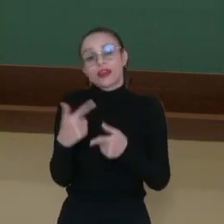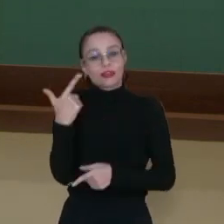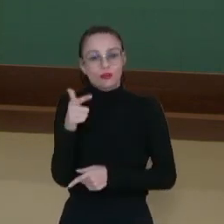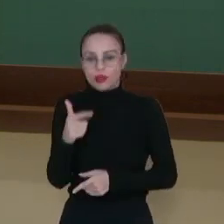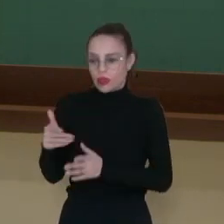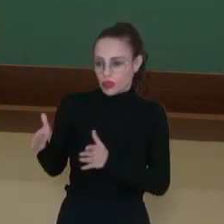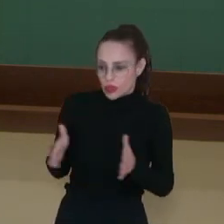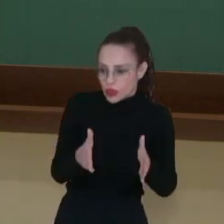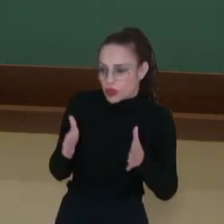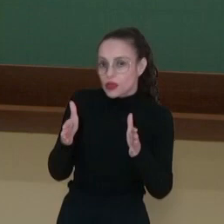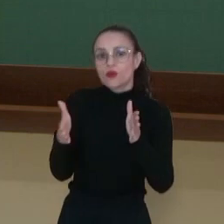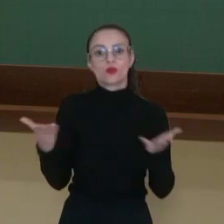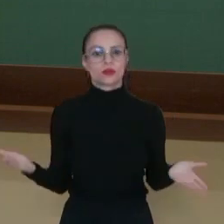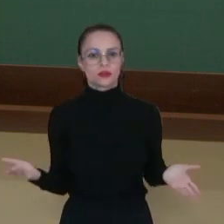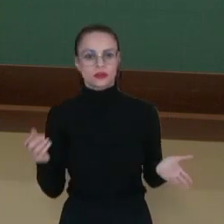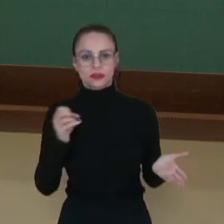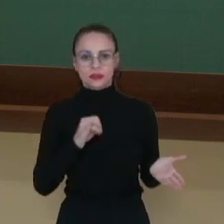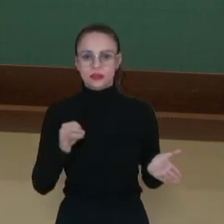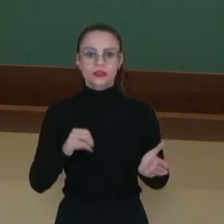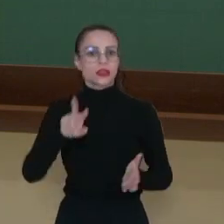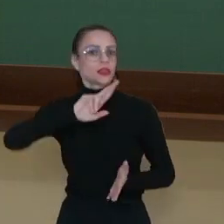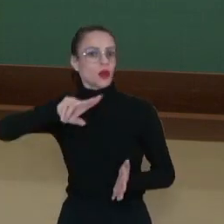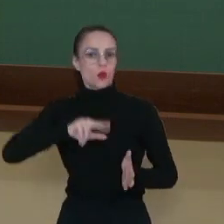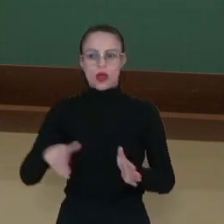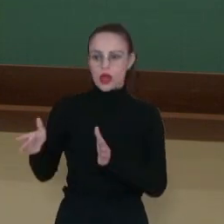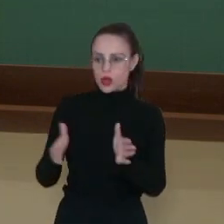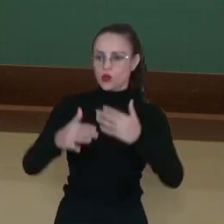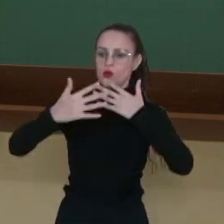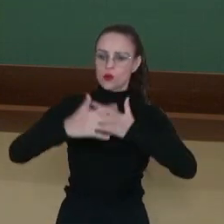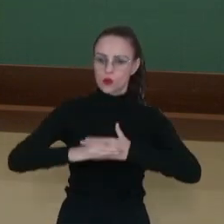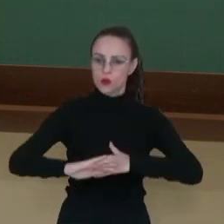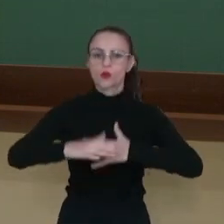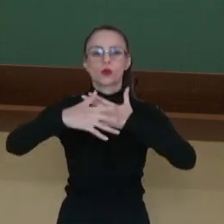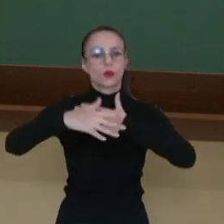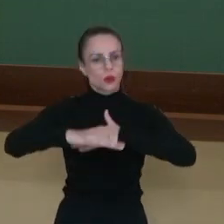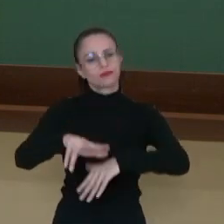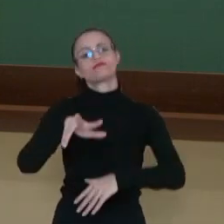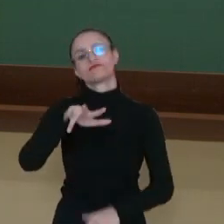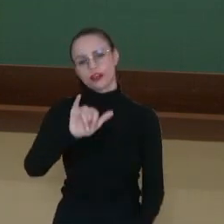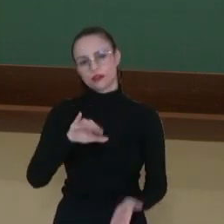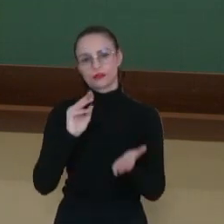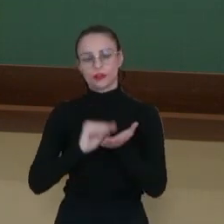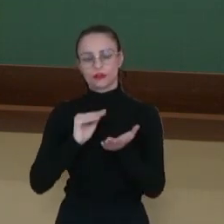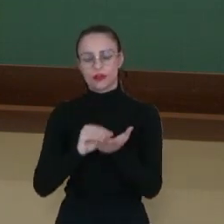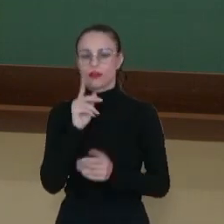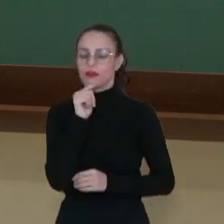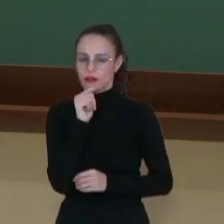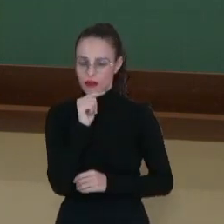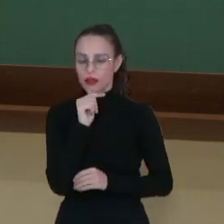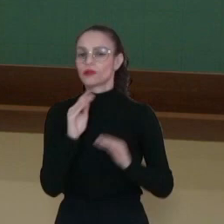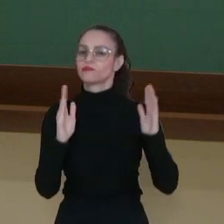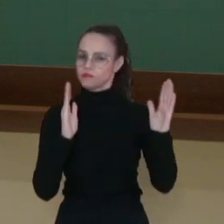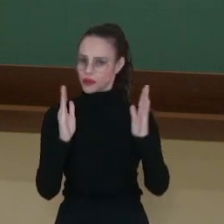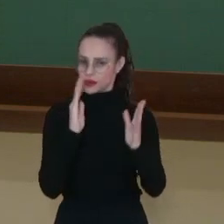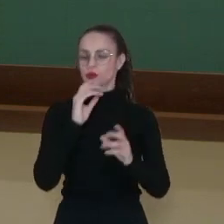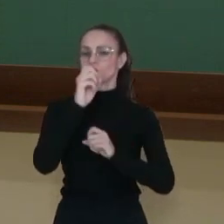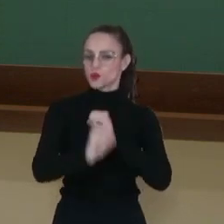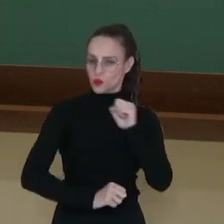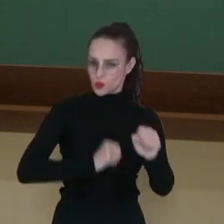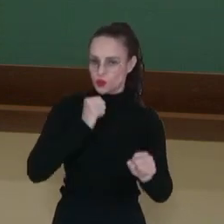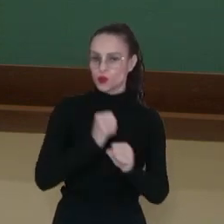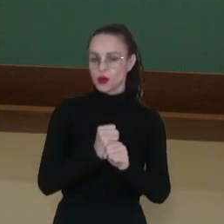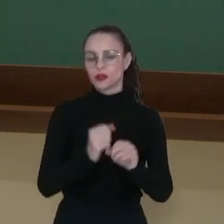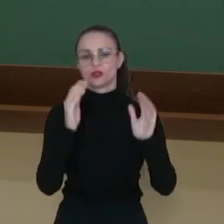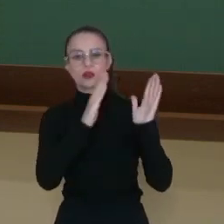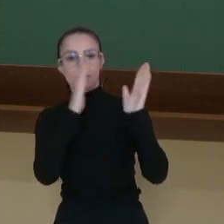rios, ou se eles não são rios perenes, a gente vai ter essa escassez de água em determinadas épocas do ano, nos